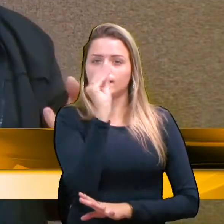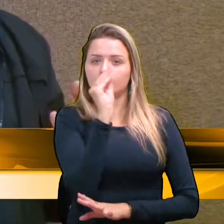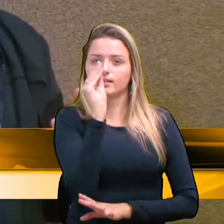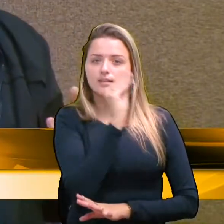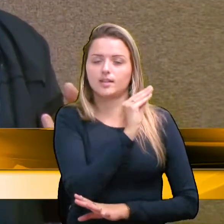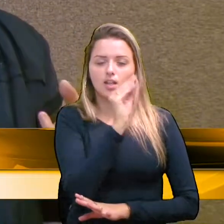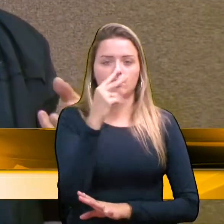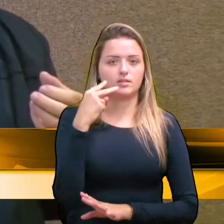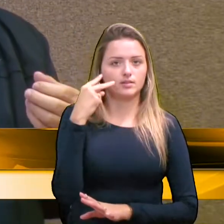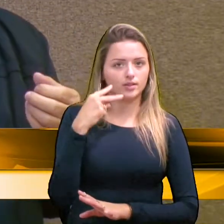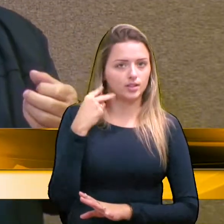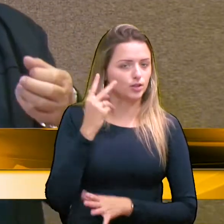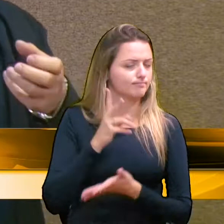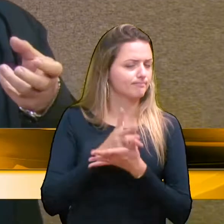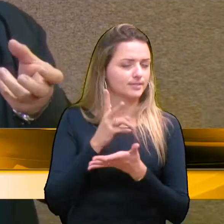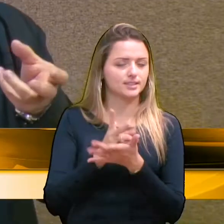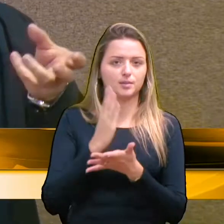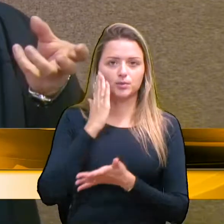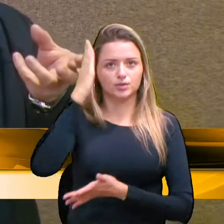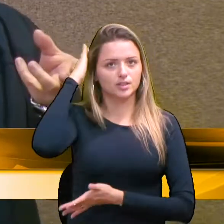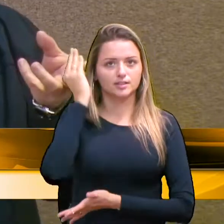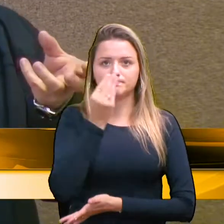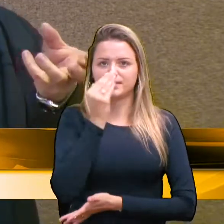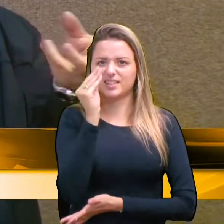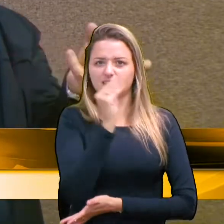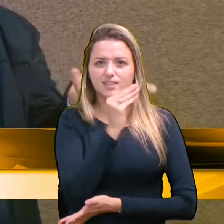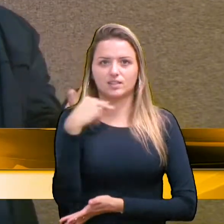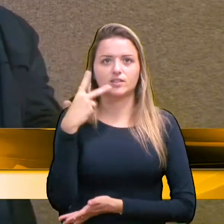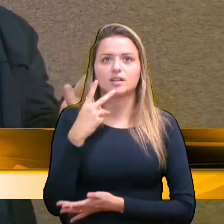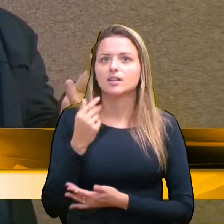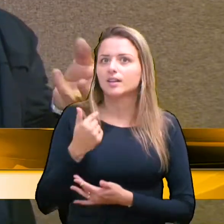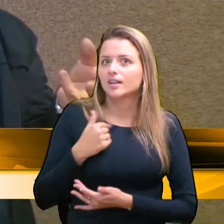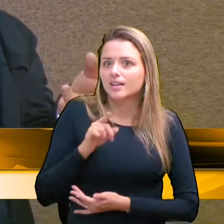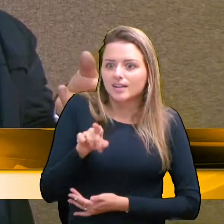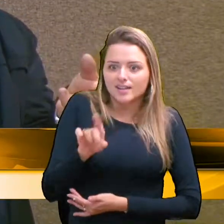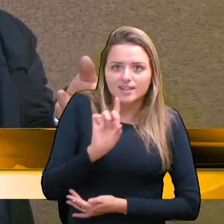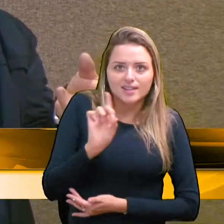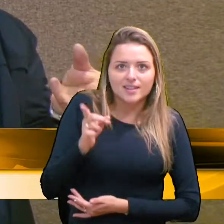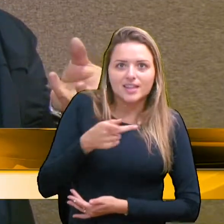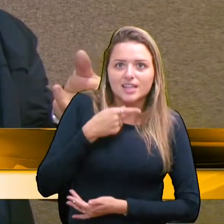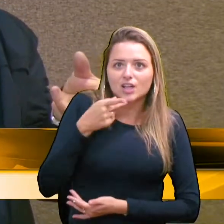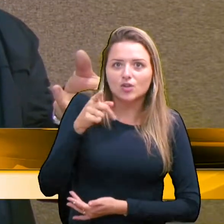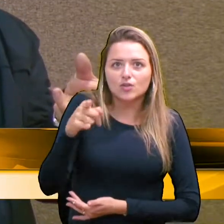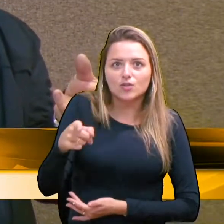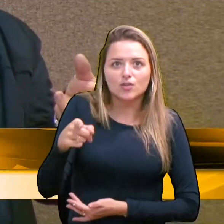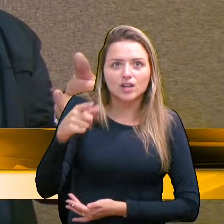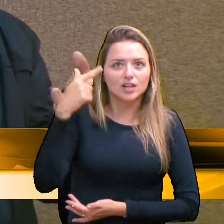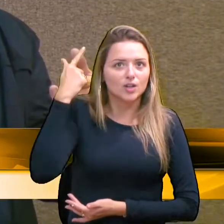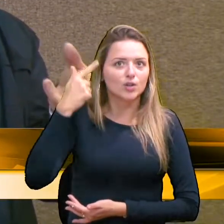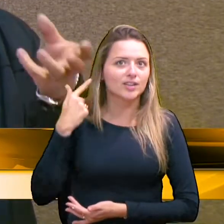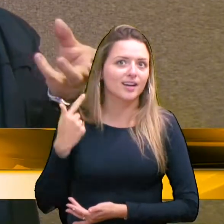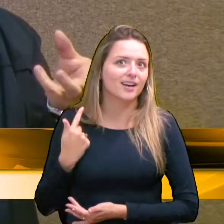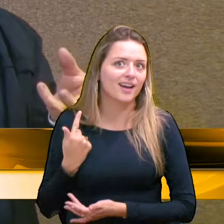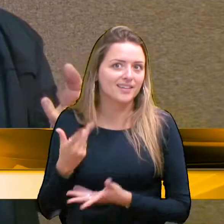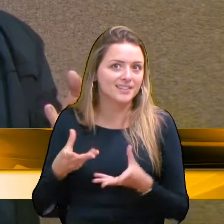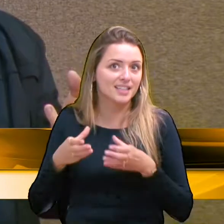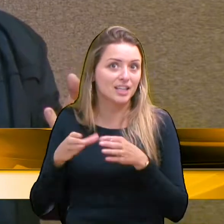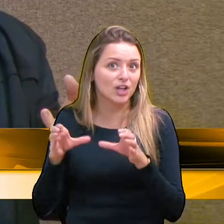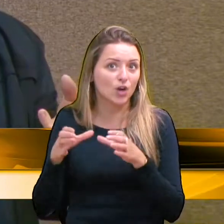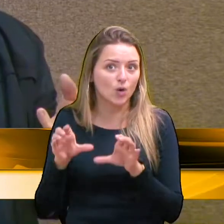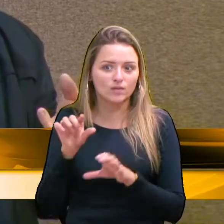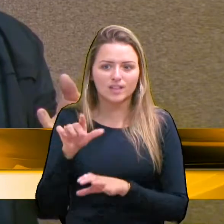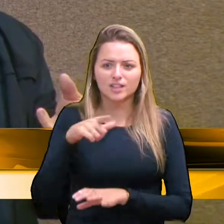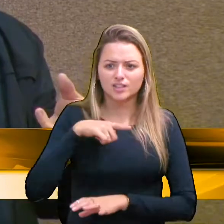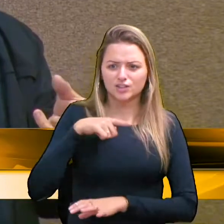vereadores. Porque ele sequer citou a Gladys, que é a vereadora ali do local, mora ali. Tinham 7 vereadores